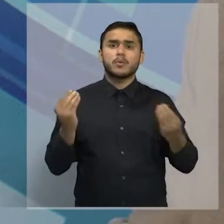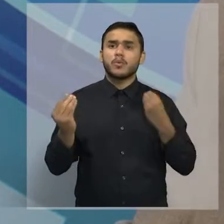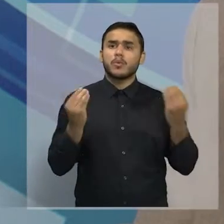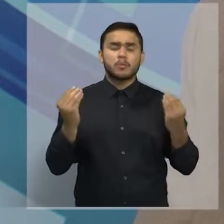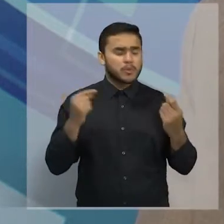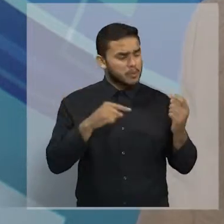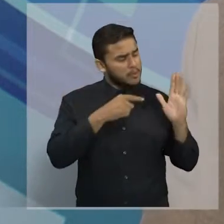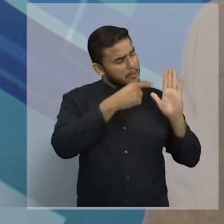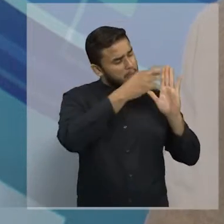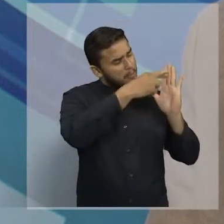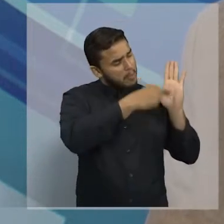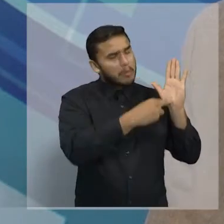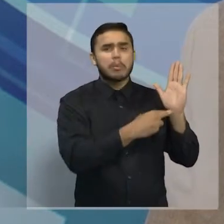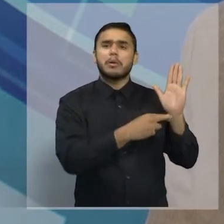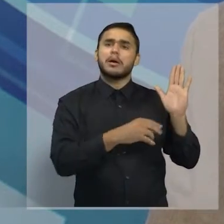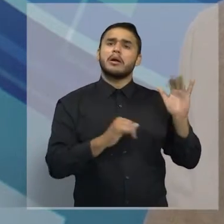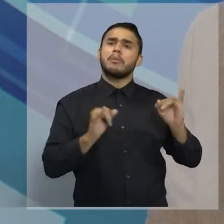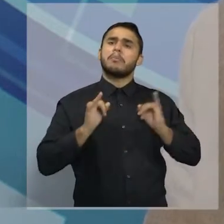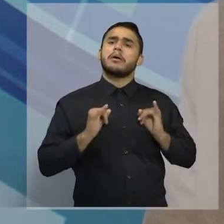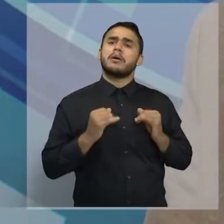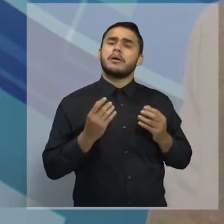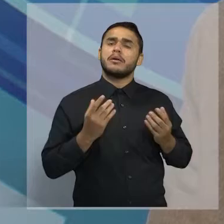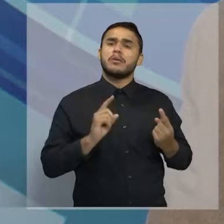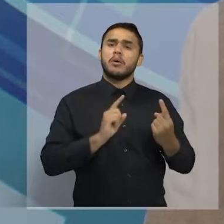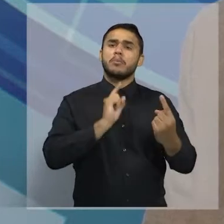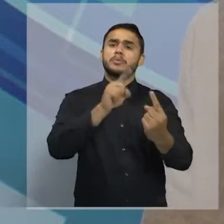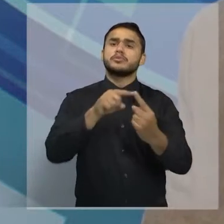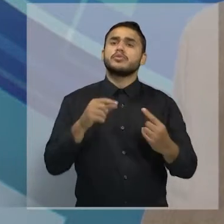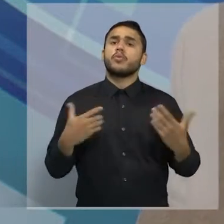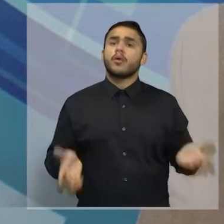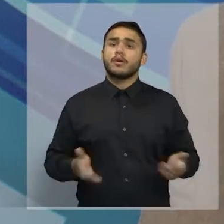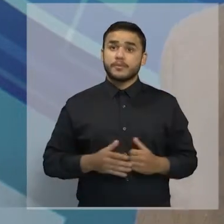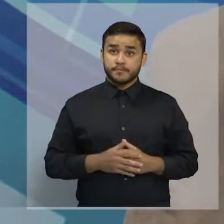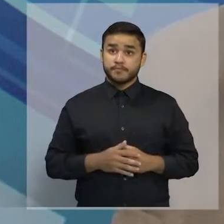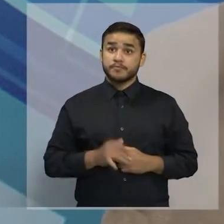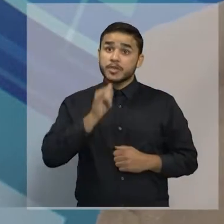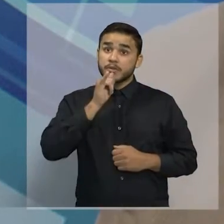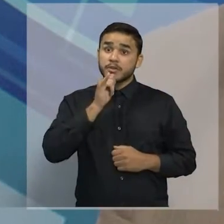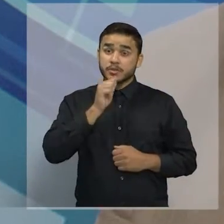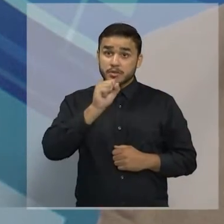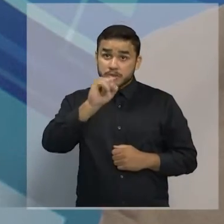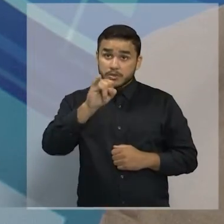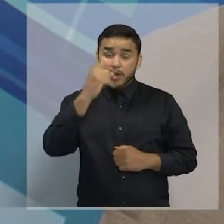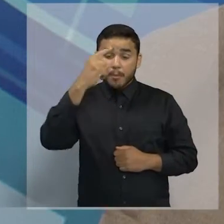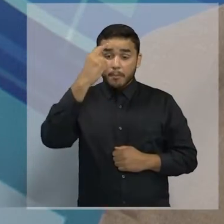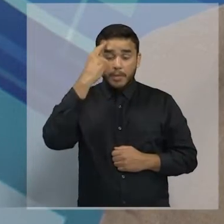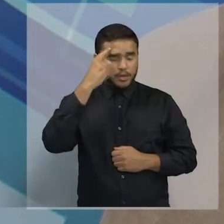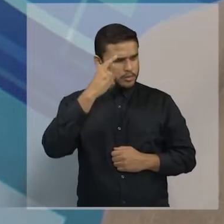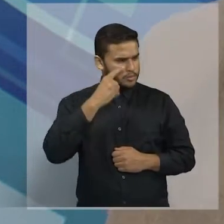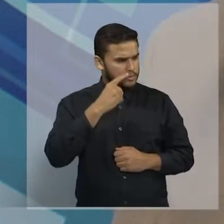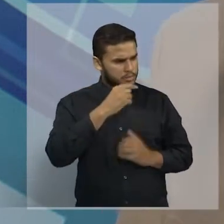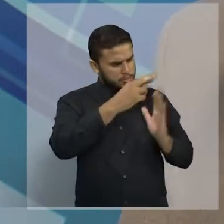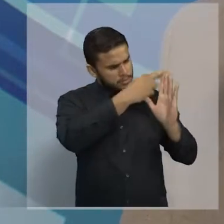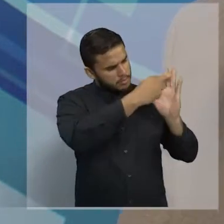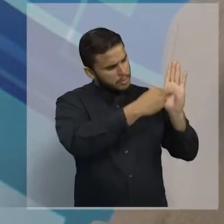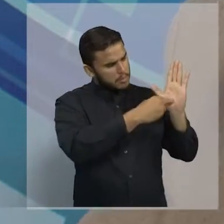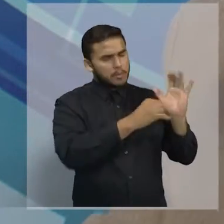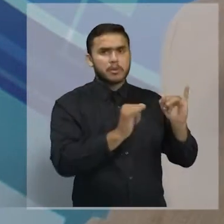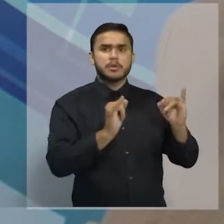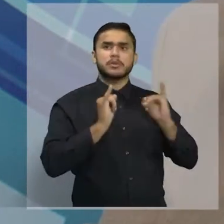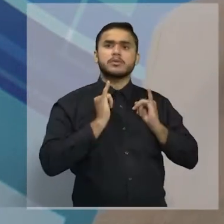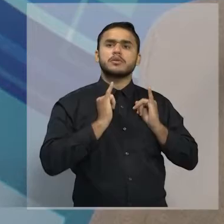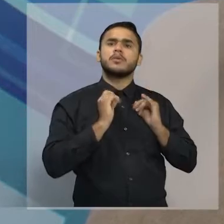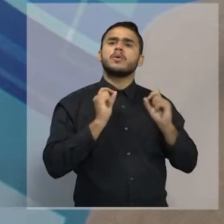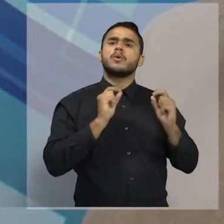qual seria uma reforma ideal. Porque se eu digo que algo é ideal, esse ideal ele